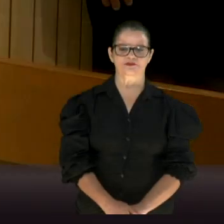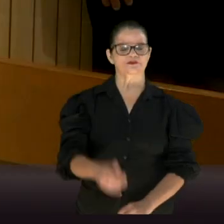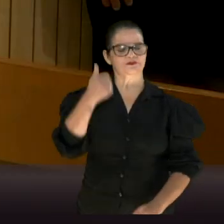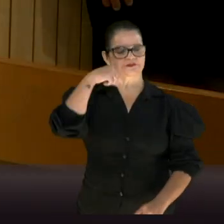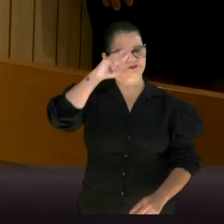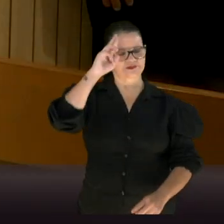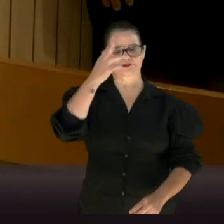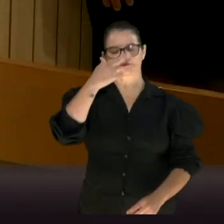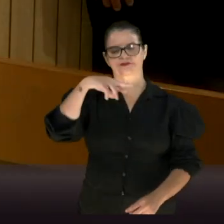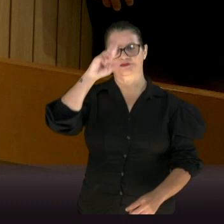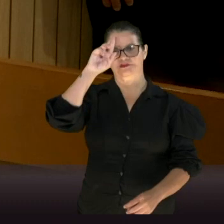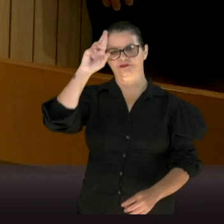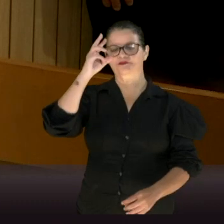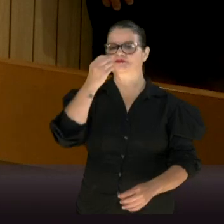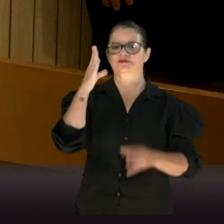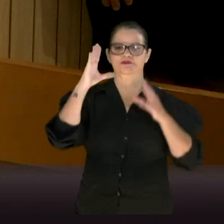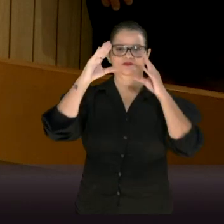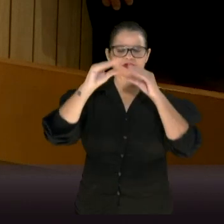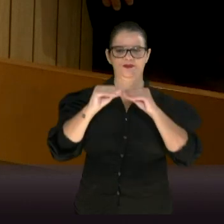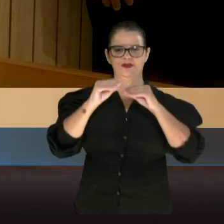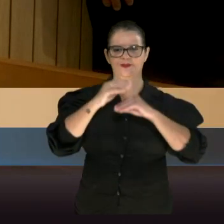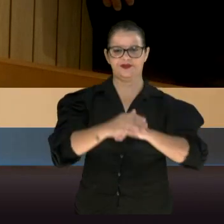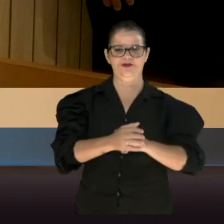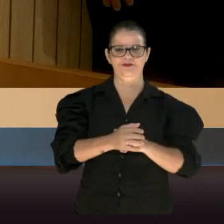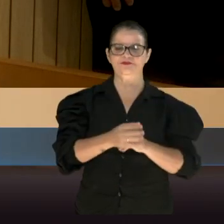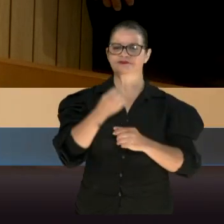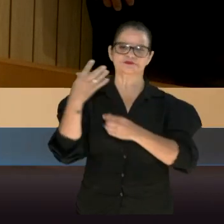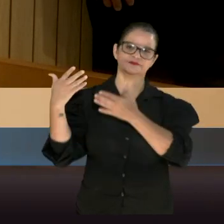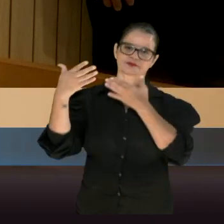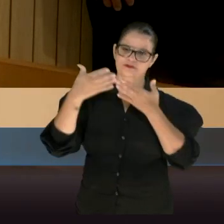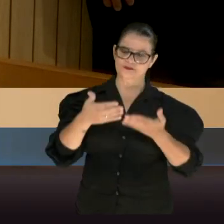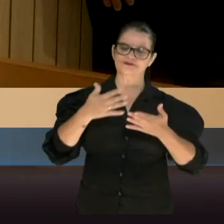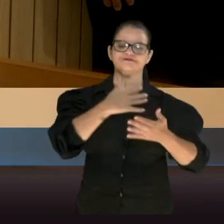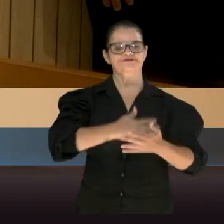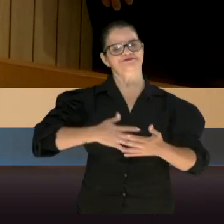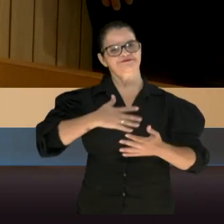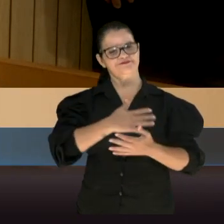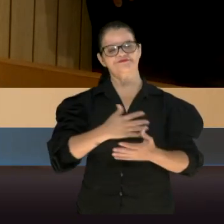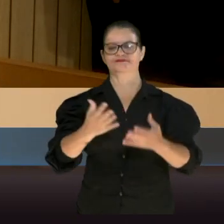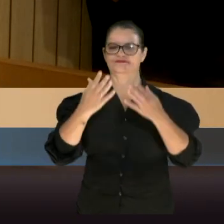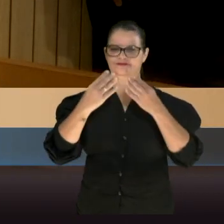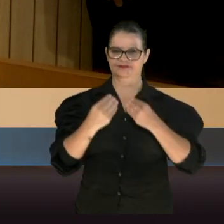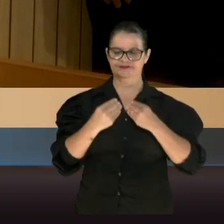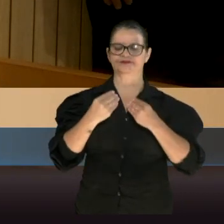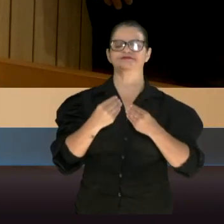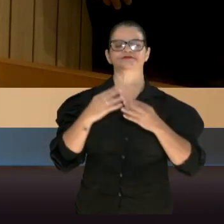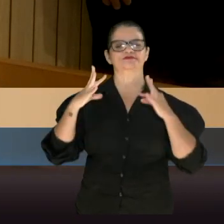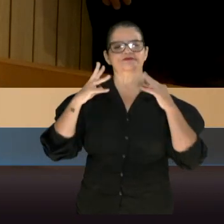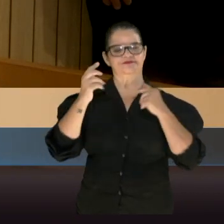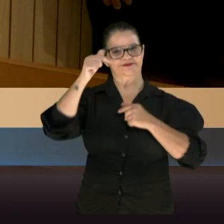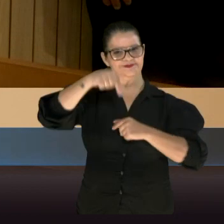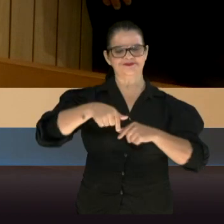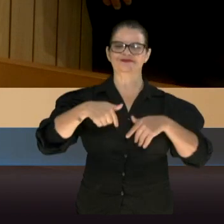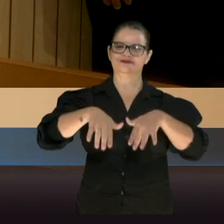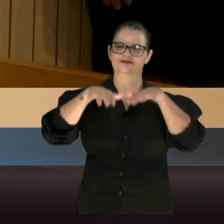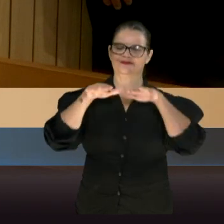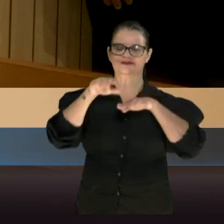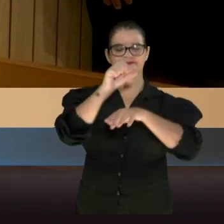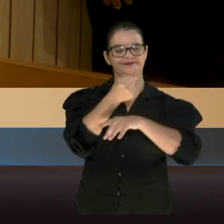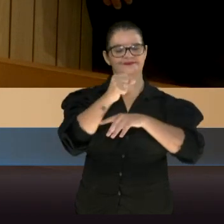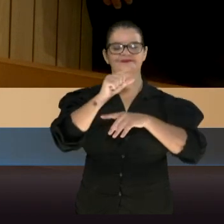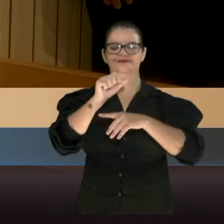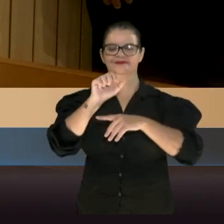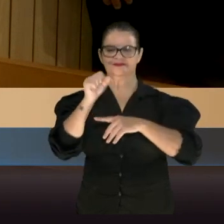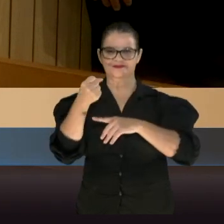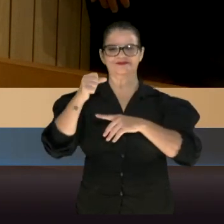Senhoras e senhores, boa noite. Sejam bem-vindos. Com imenso prazer que recebemos a todos aqui no auditório o senador Sérgio